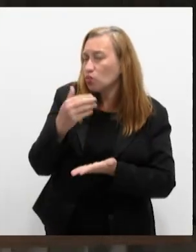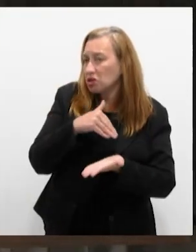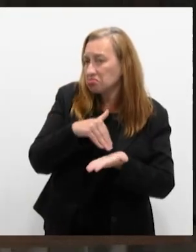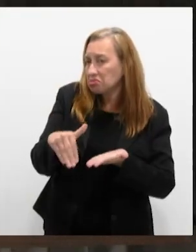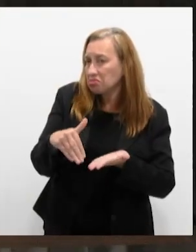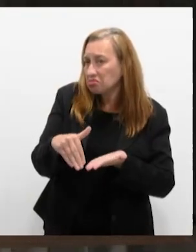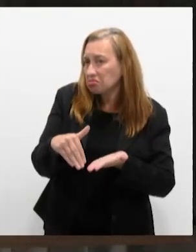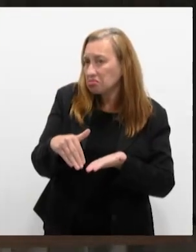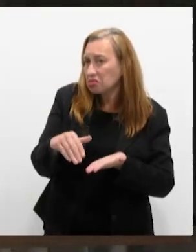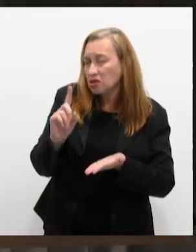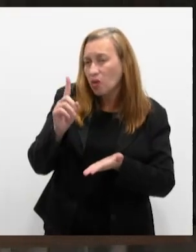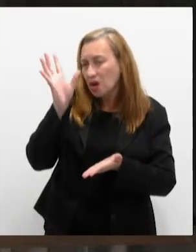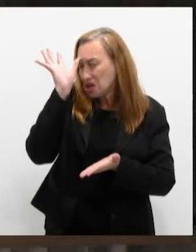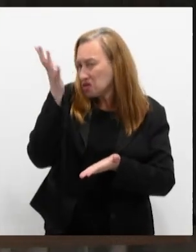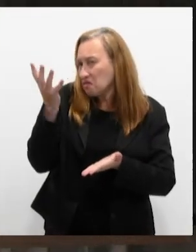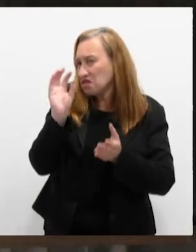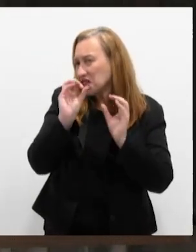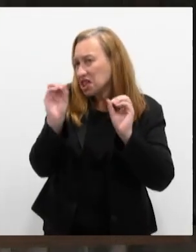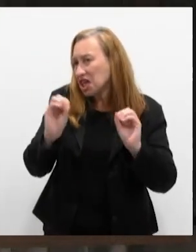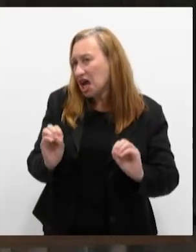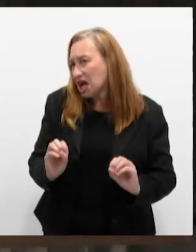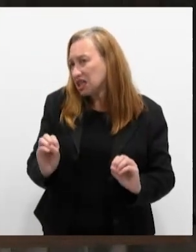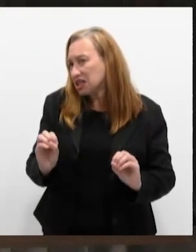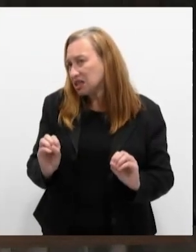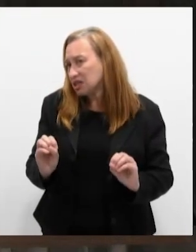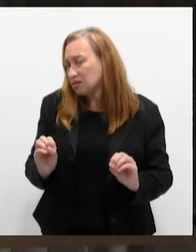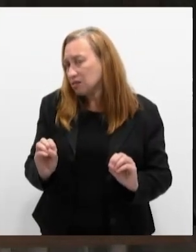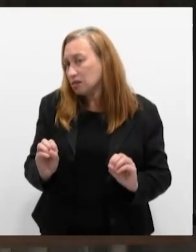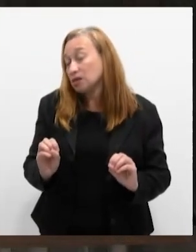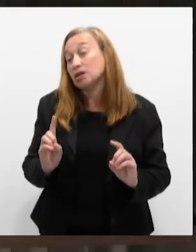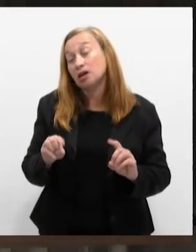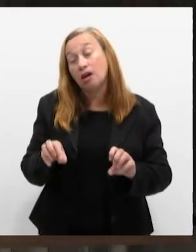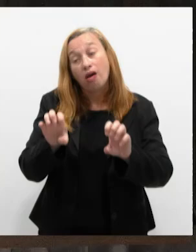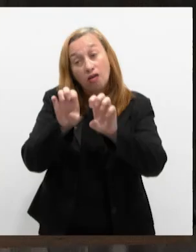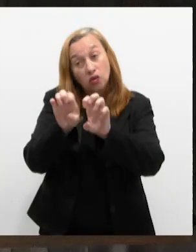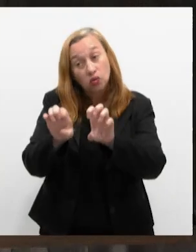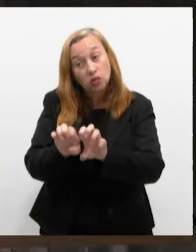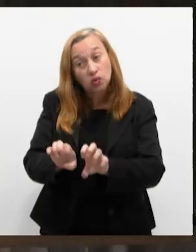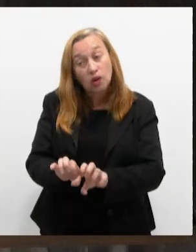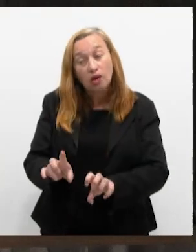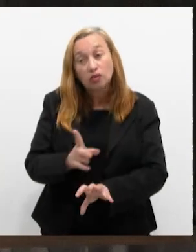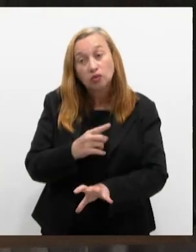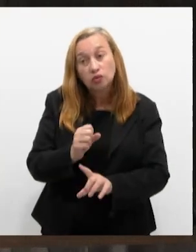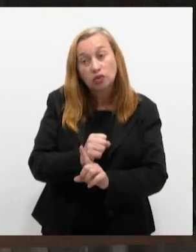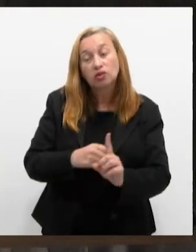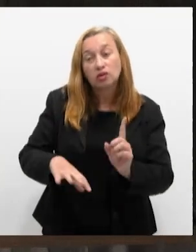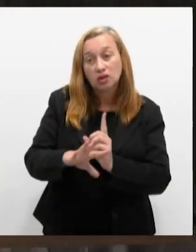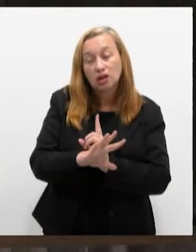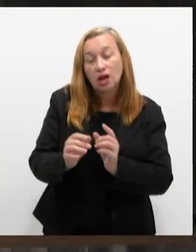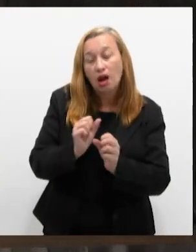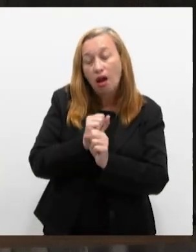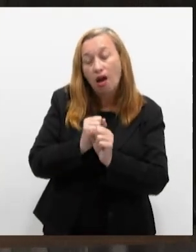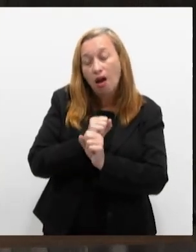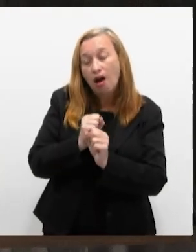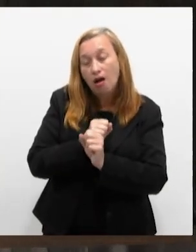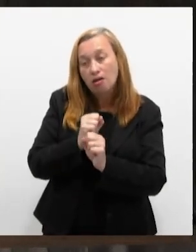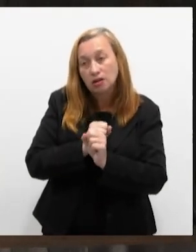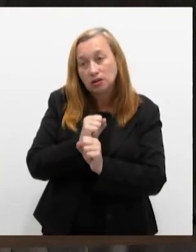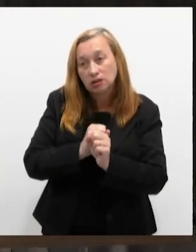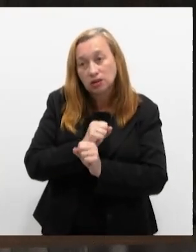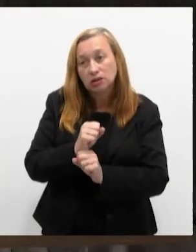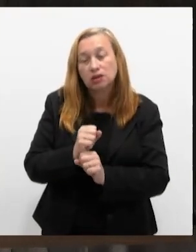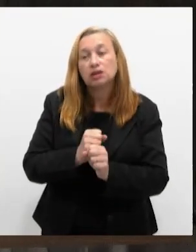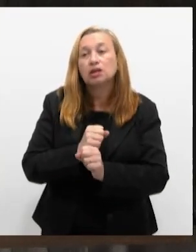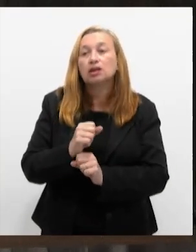secretaria não vai resolver um problema que é estrutural na nossa sociedade e que há anos ela